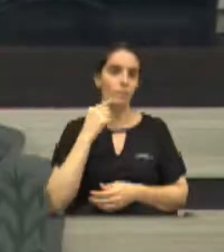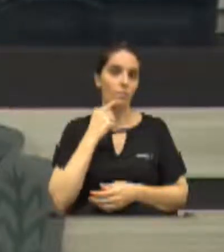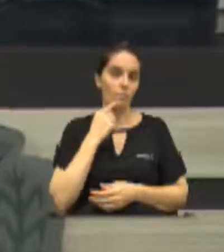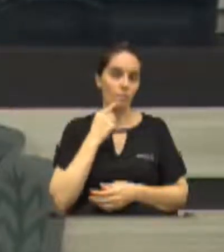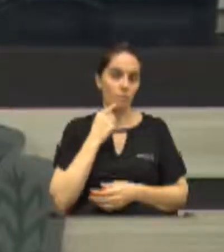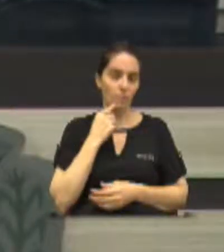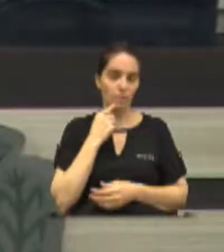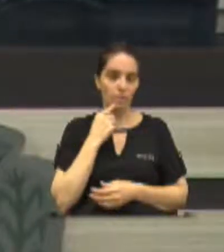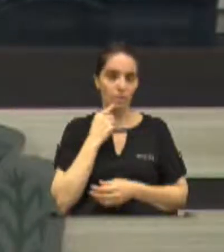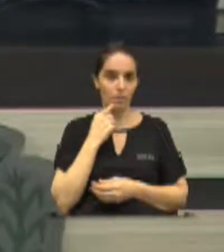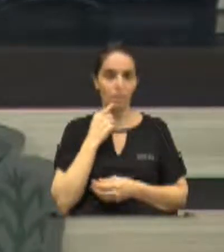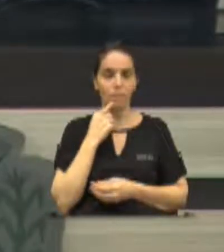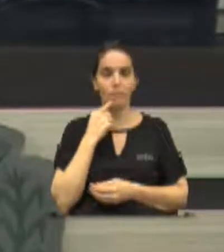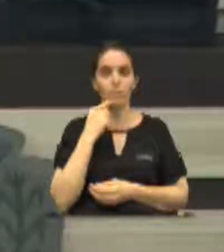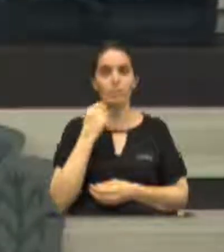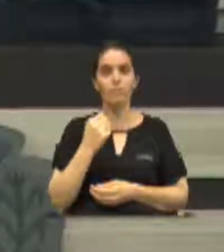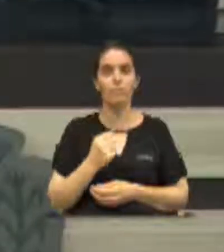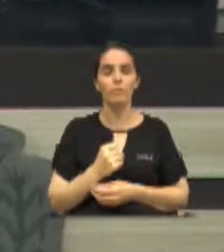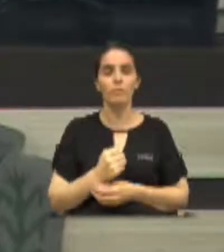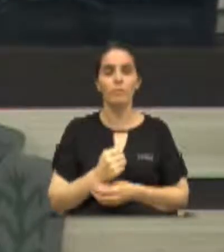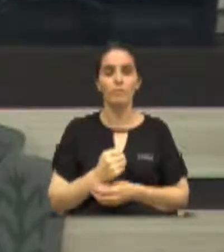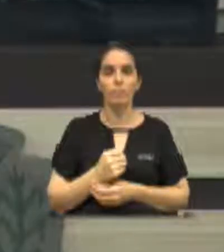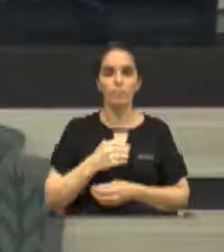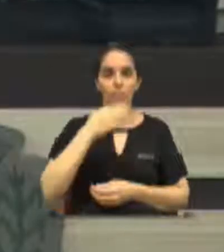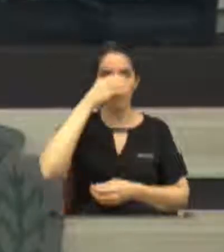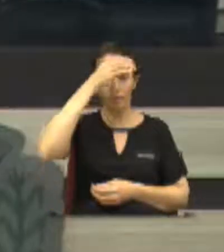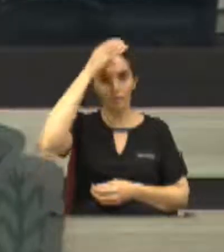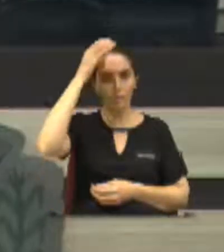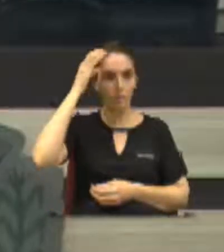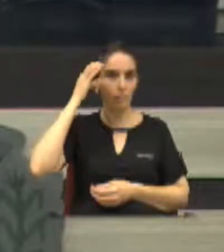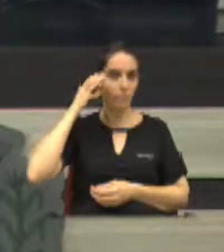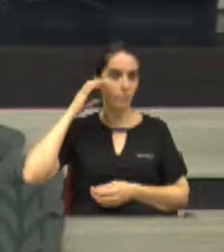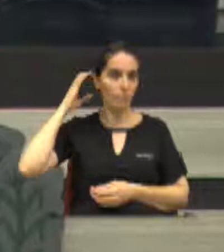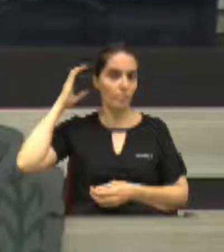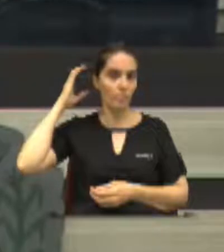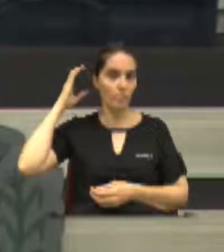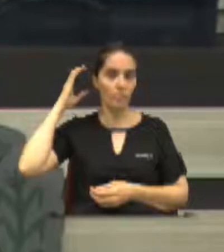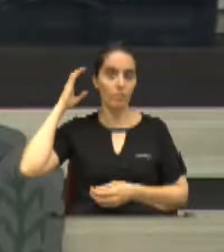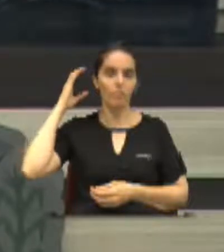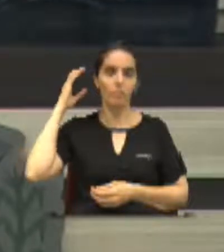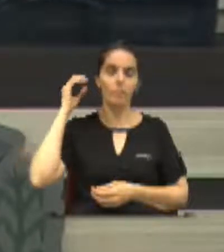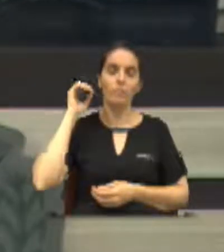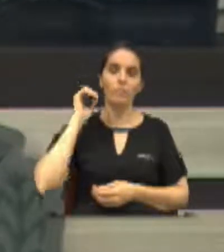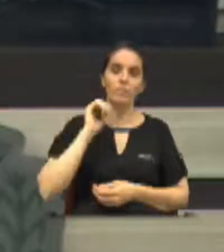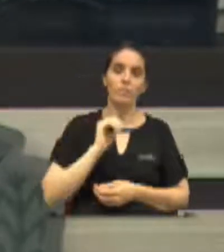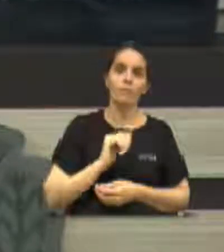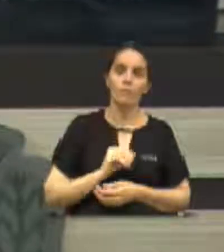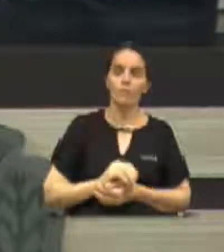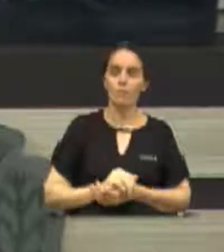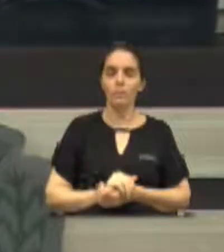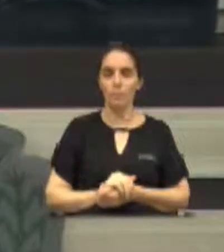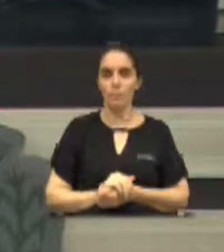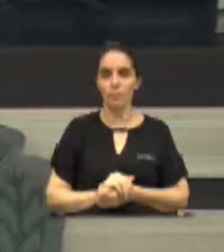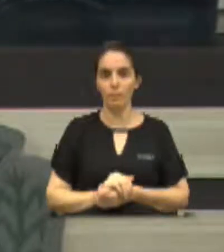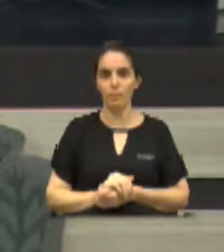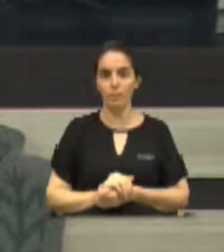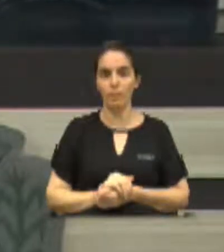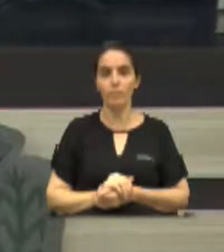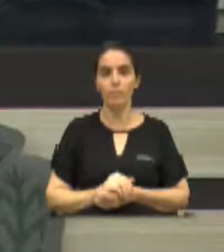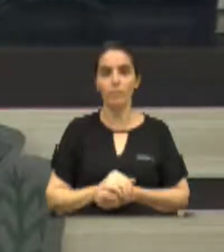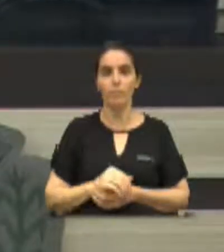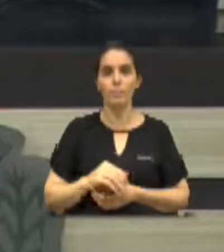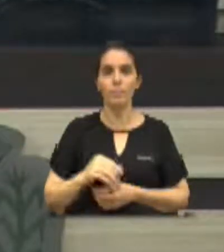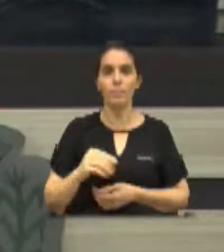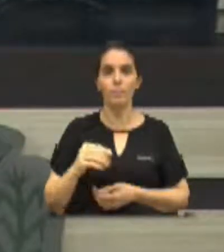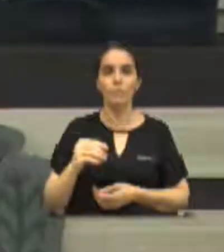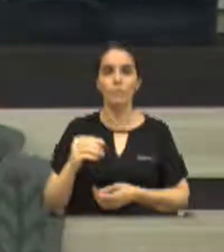Bloco PSC-MDB. Carolina de Moraes Pontes, líder do Bloco PSD, PSDB, PPS, PEN. E